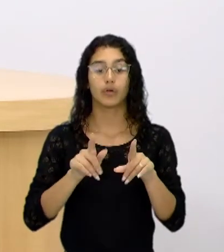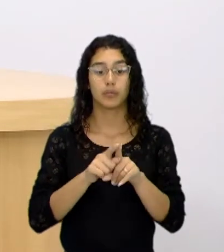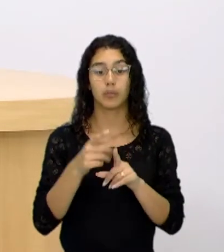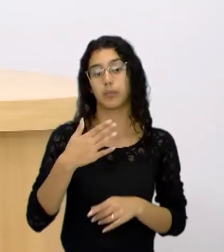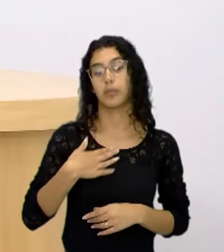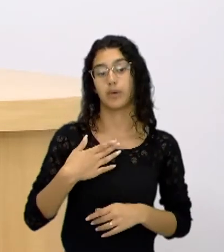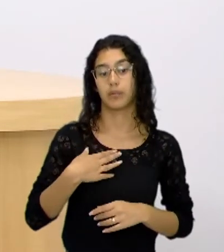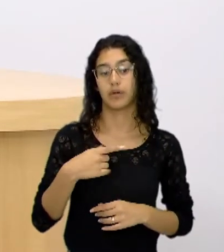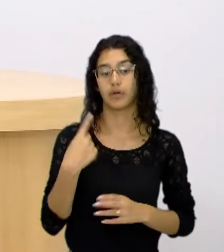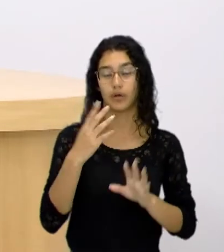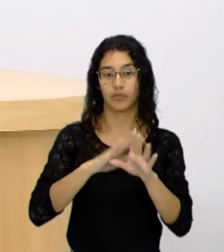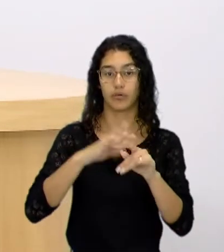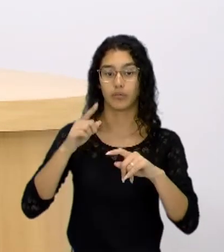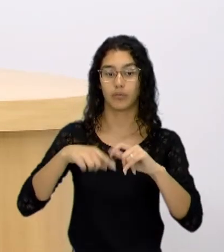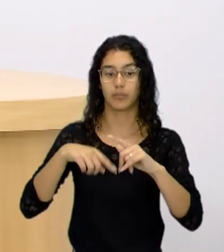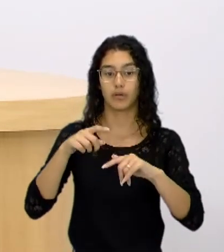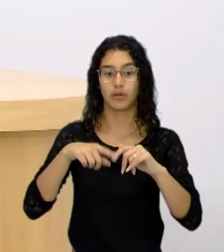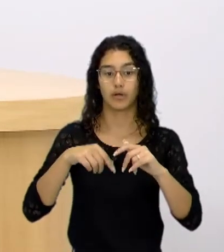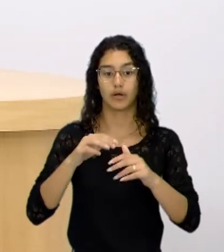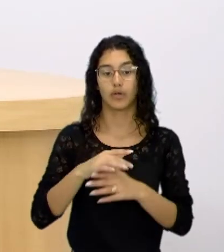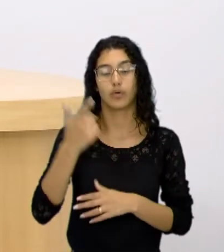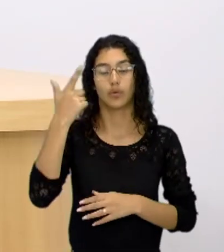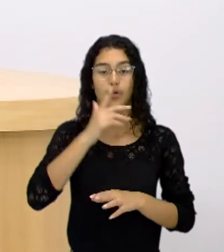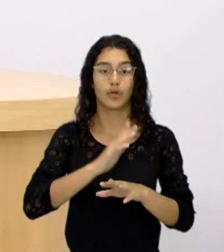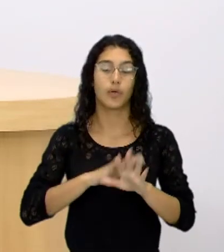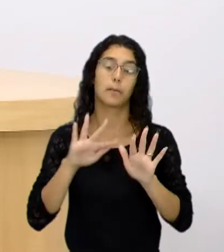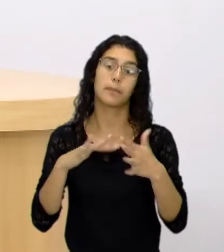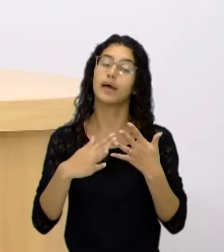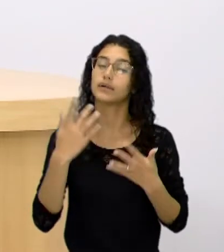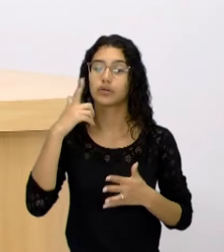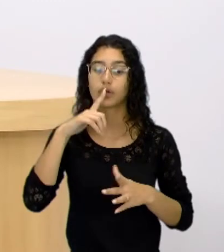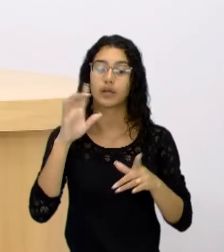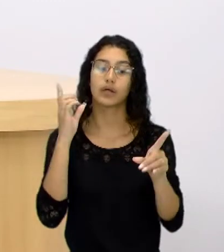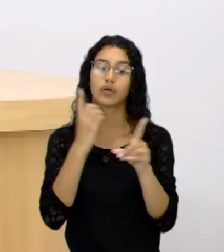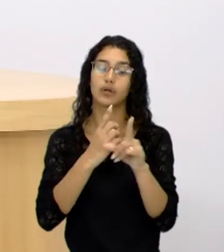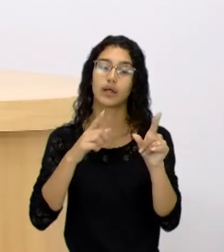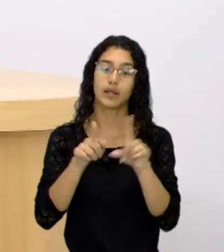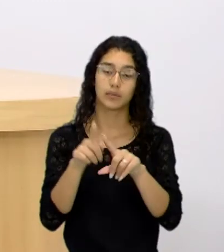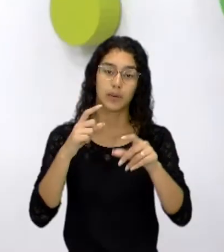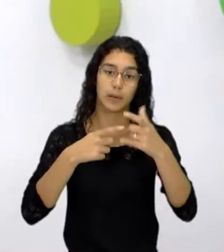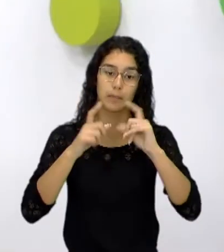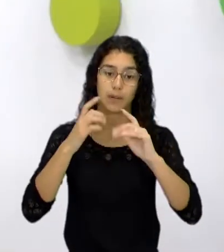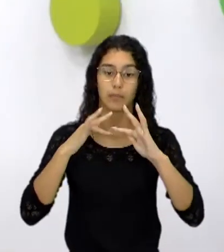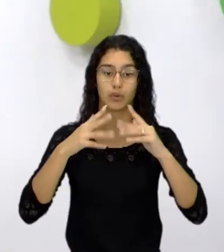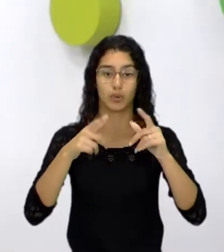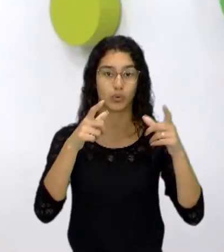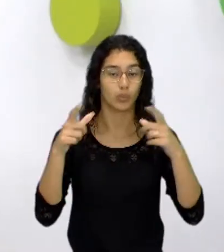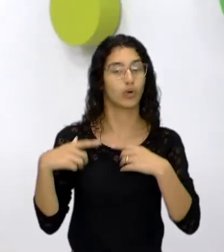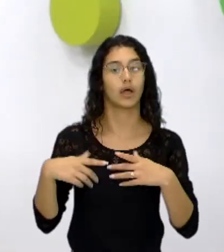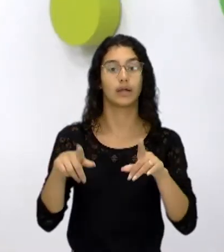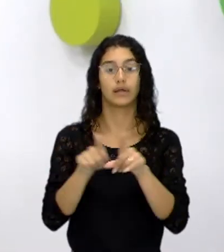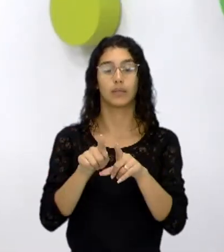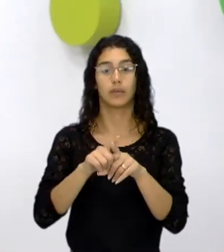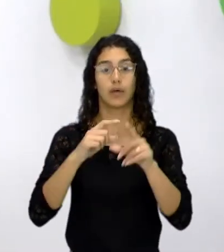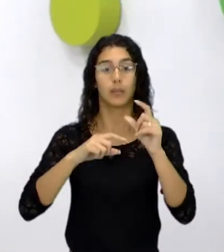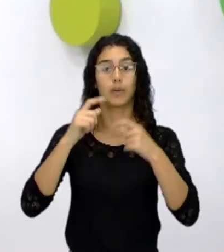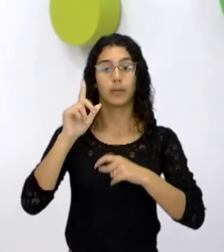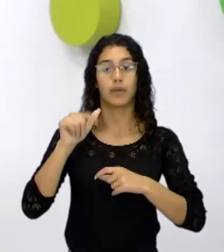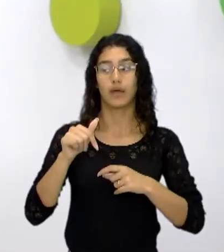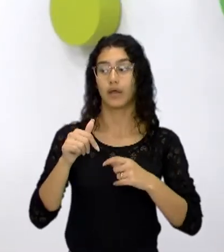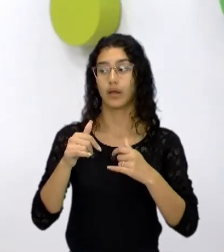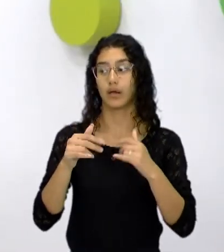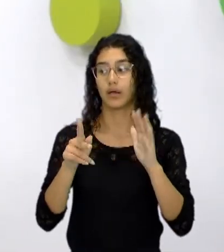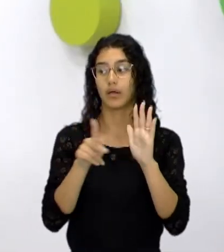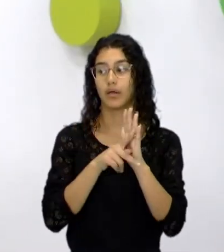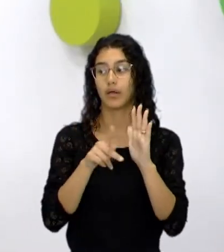mesmo, né? A gente fez por material, a gente não conseguiu encontrar outros, mas a gente consegue encontrar esses memes em todos os lugares. Inclusive, os memes eram uma coisa bem